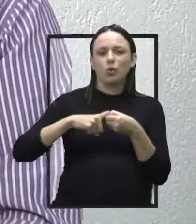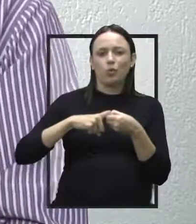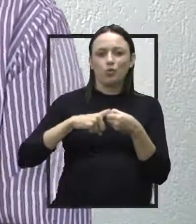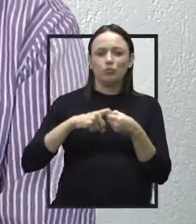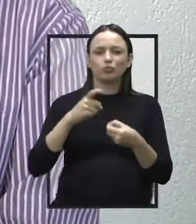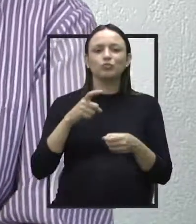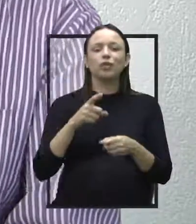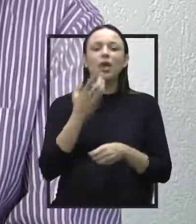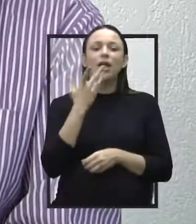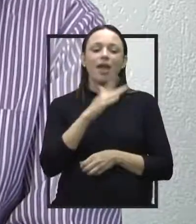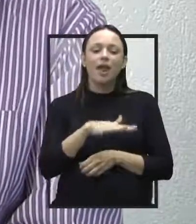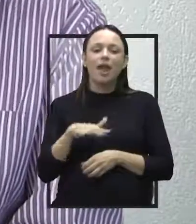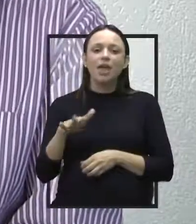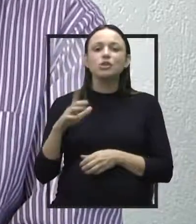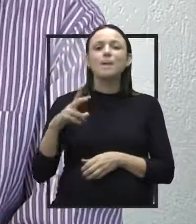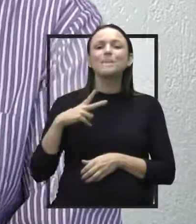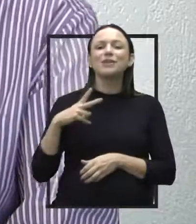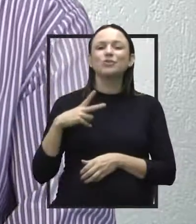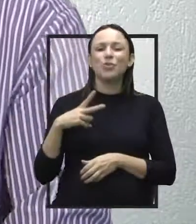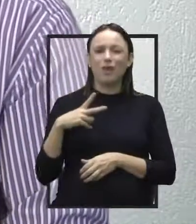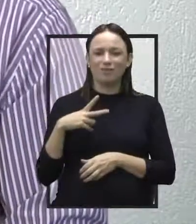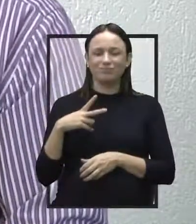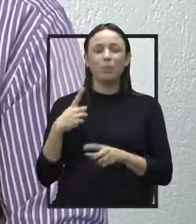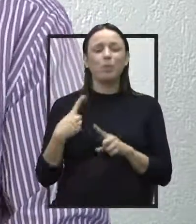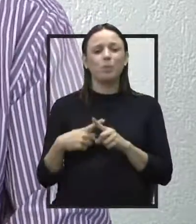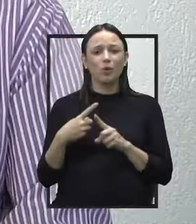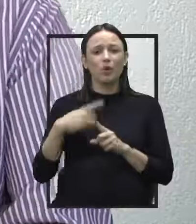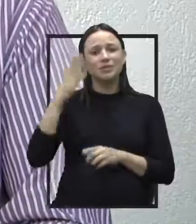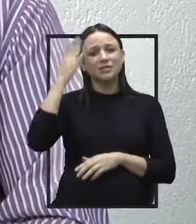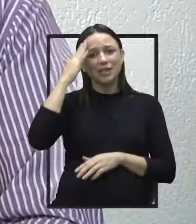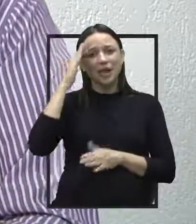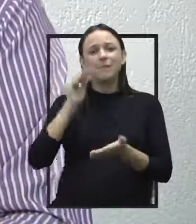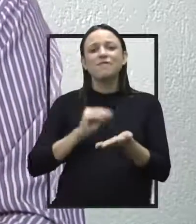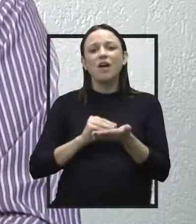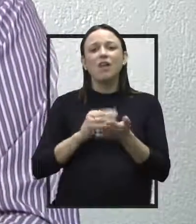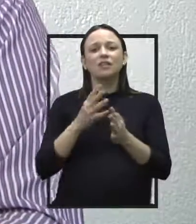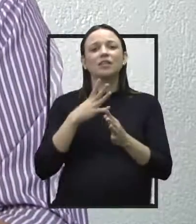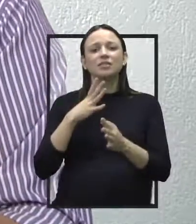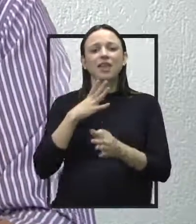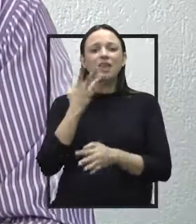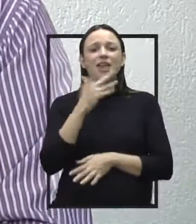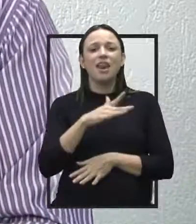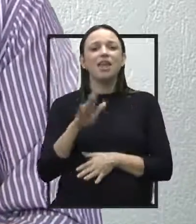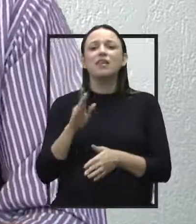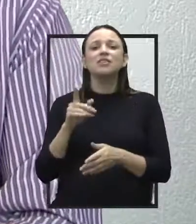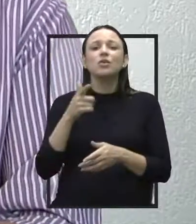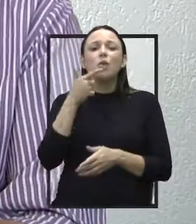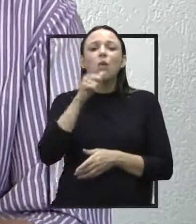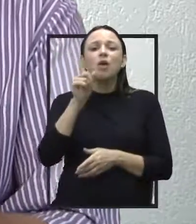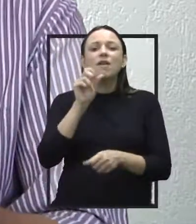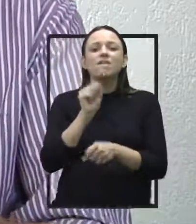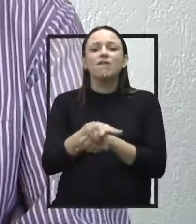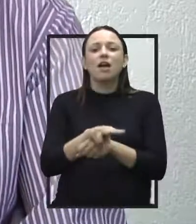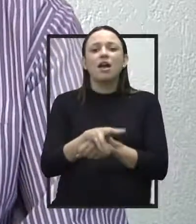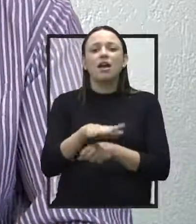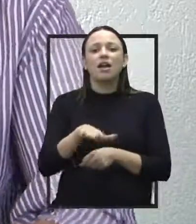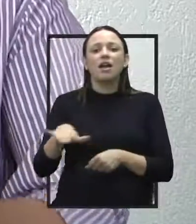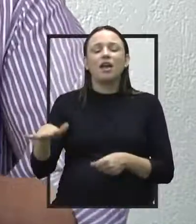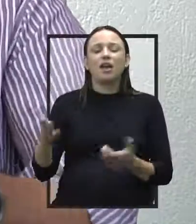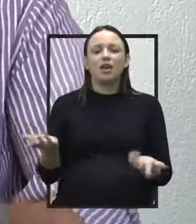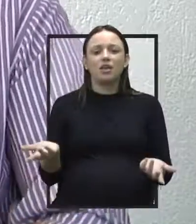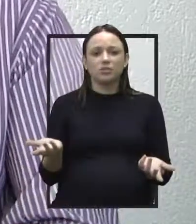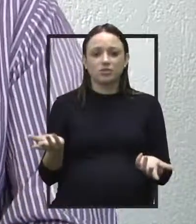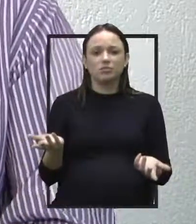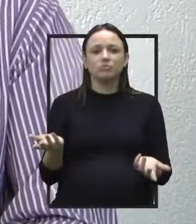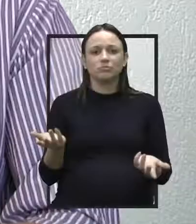creches particulares, porque nós sabemos o número de crianças fora da creche em nossa cidade é grande, como é grande no nosso estado e